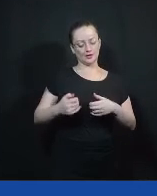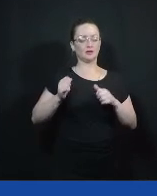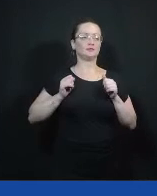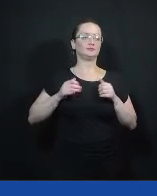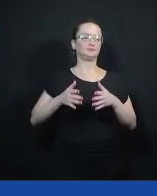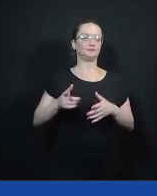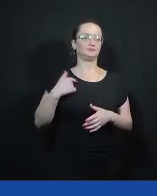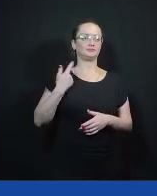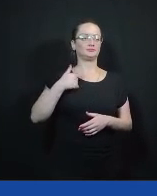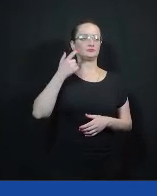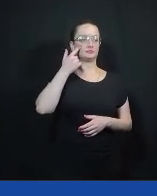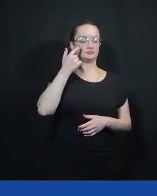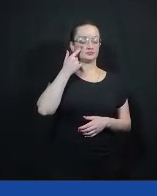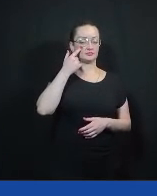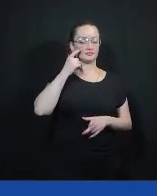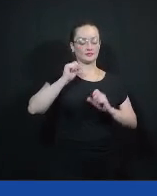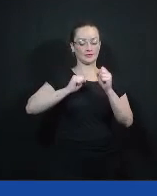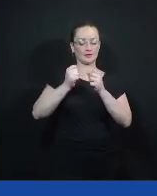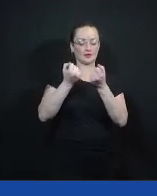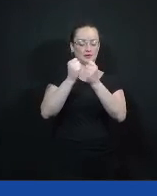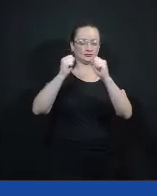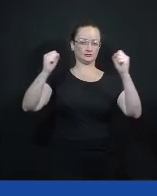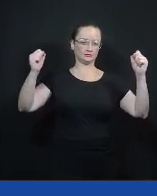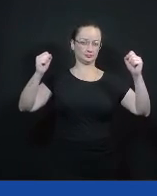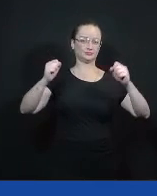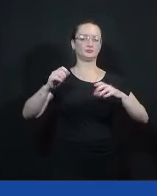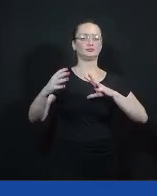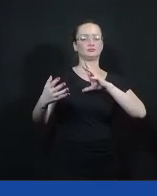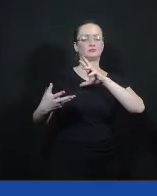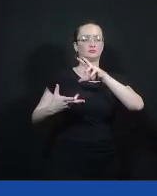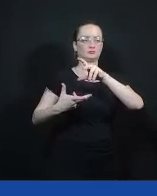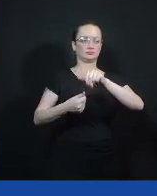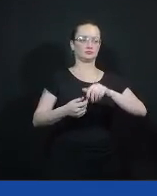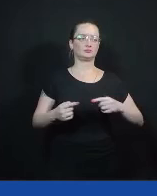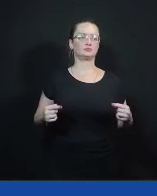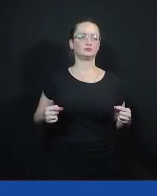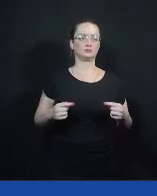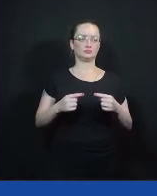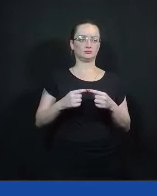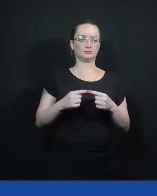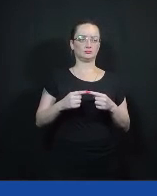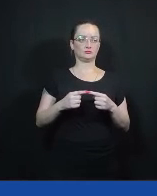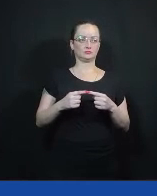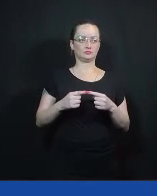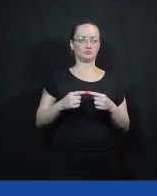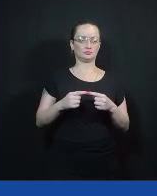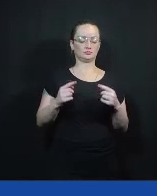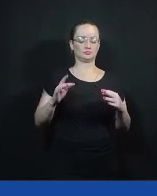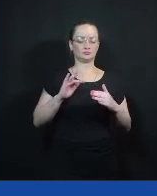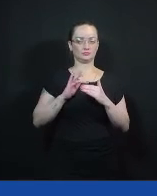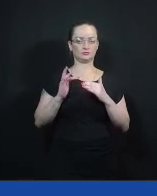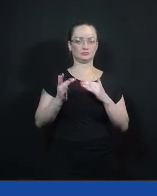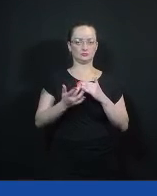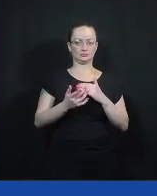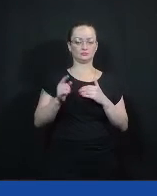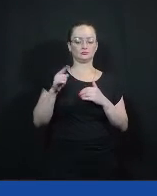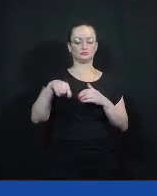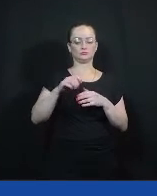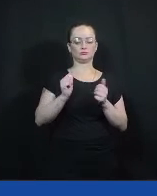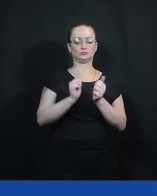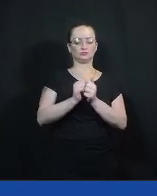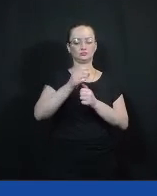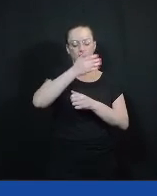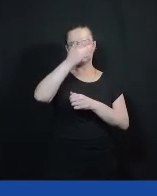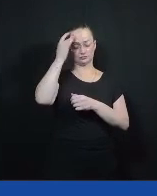ação que a gente vê das gigantes mundiais, de redes sociais com seus